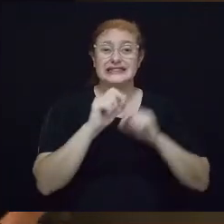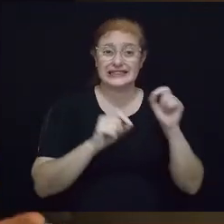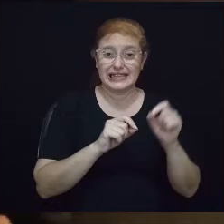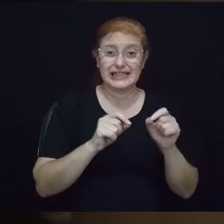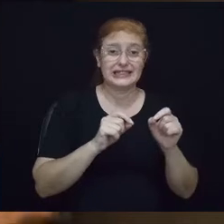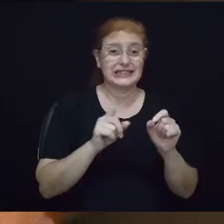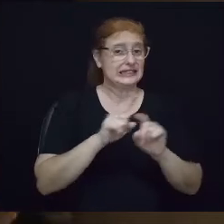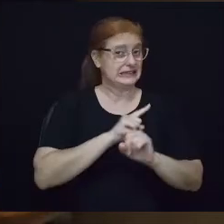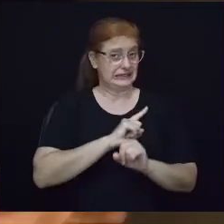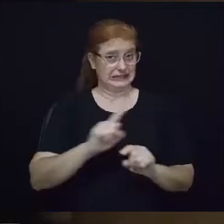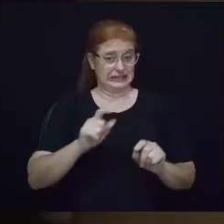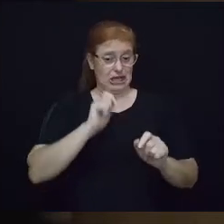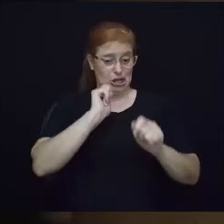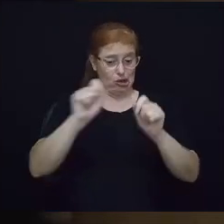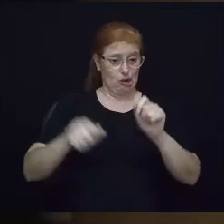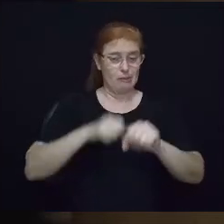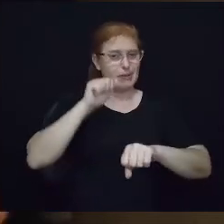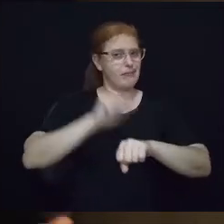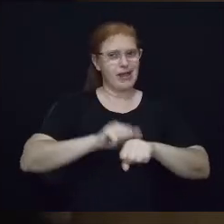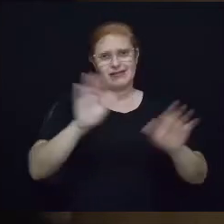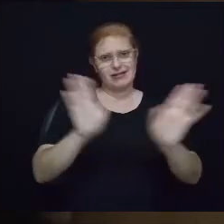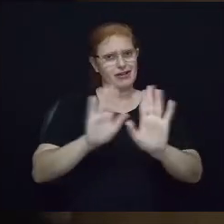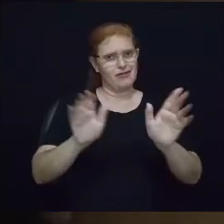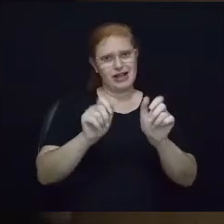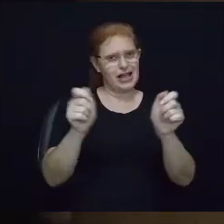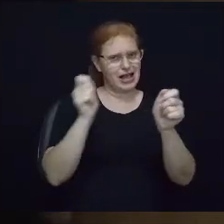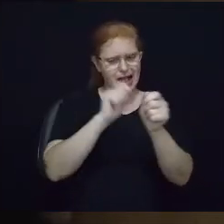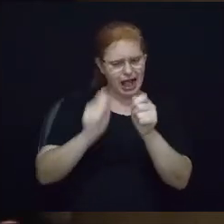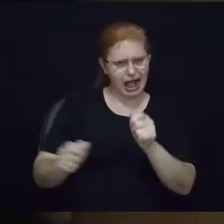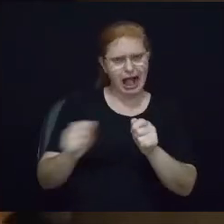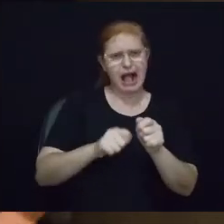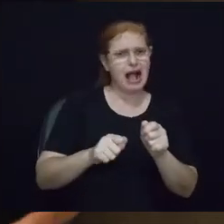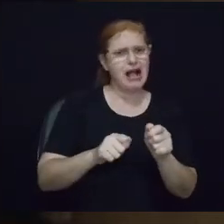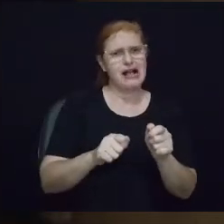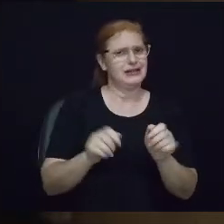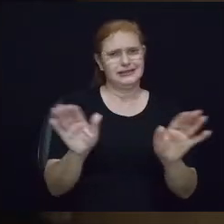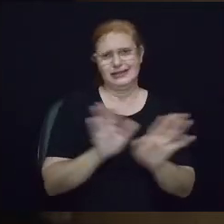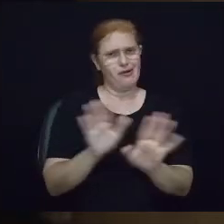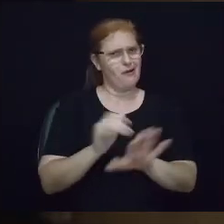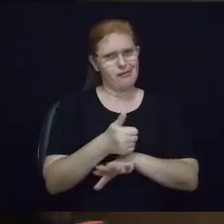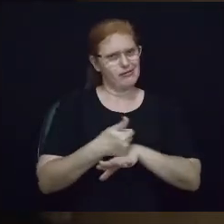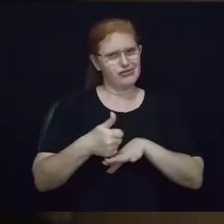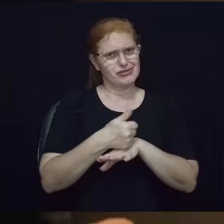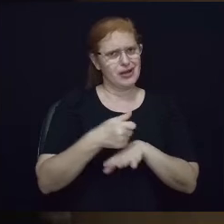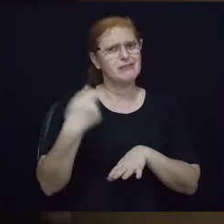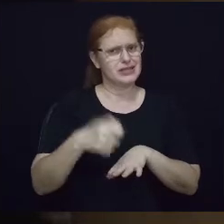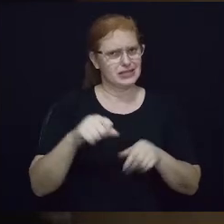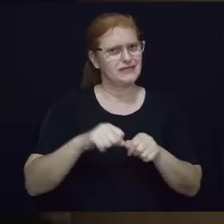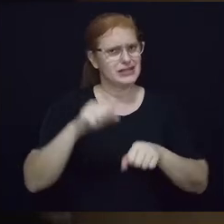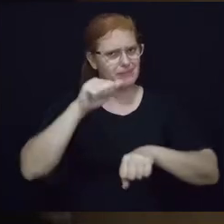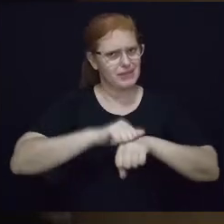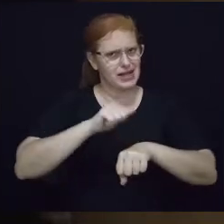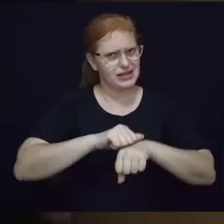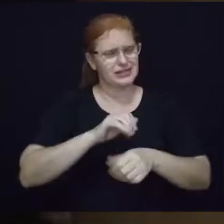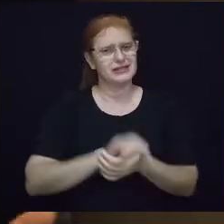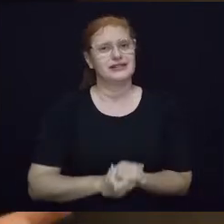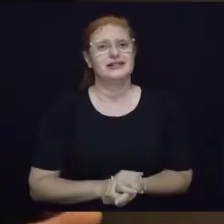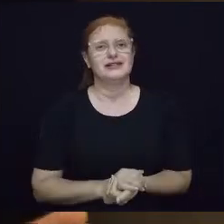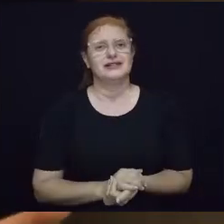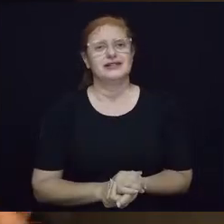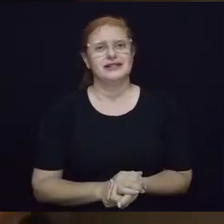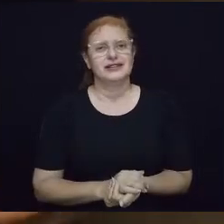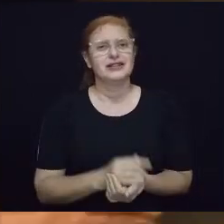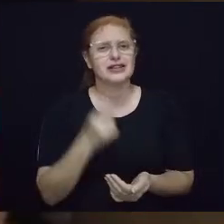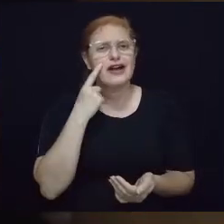não é escultor, é outra coisa. Tu tem que dar um jeito de esculpir em pedra, porque ele fica, olha, me mostra a tua mão,